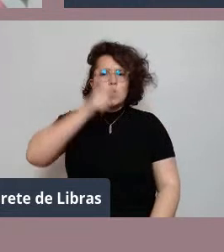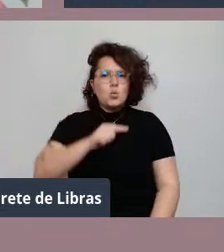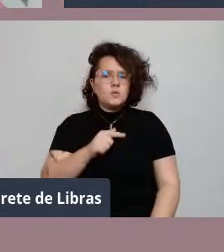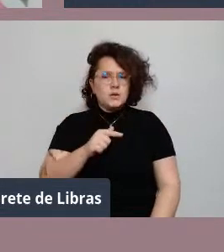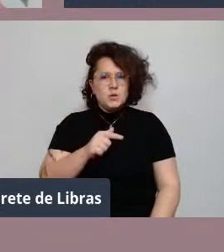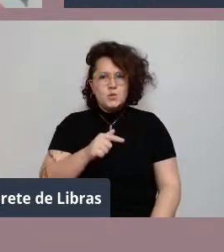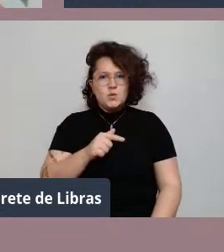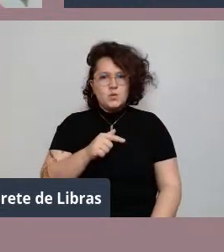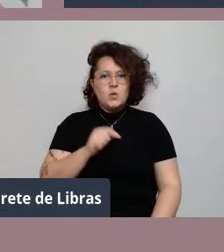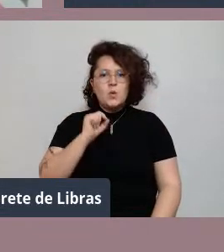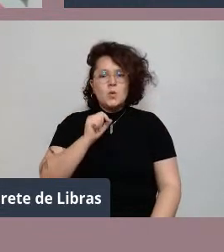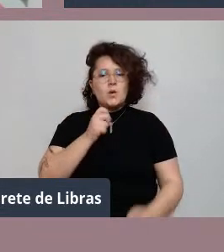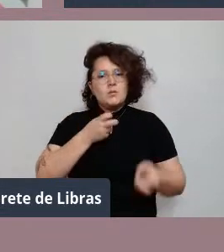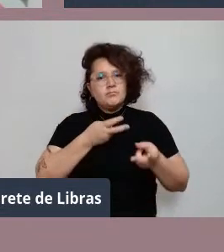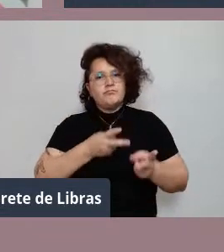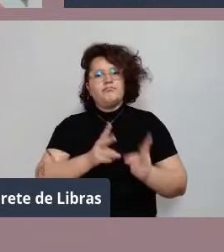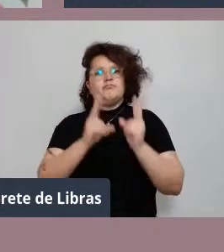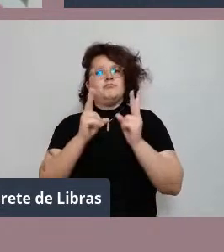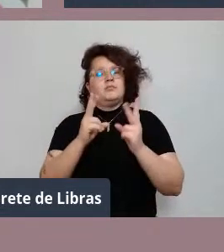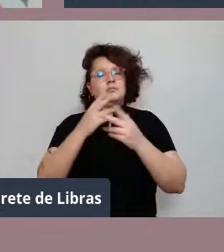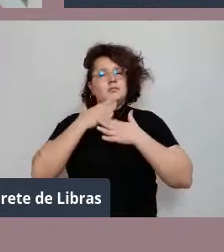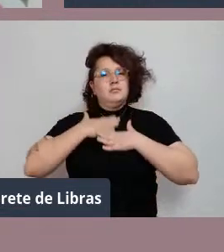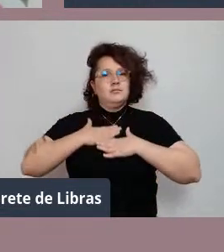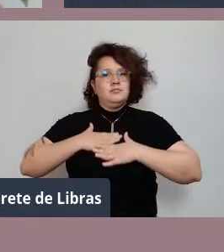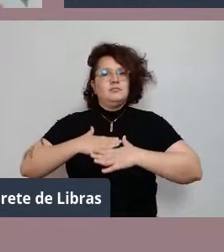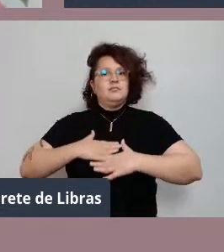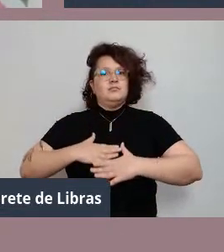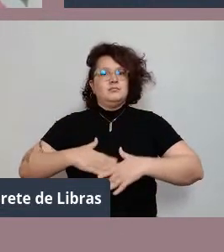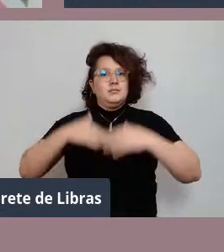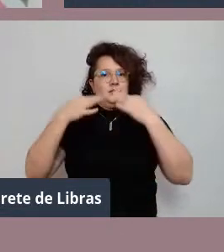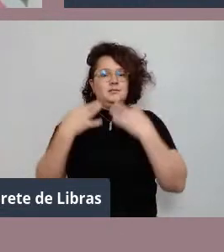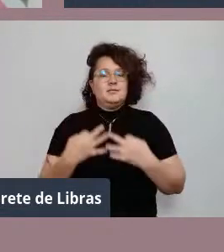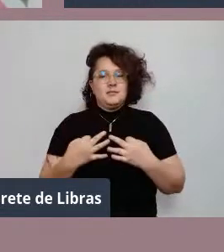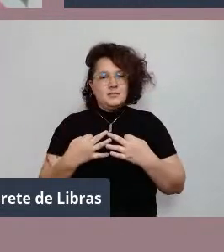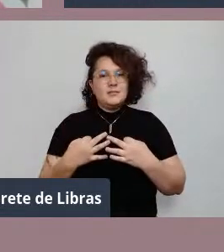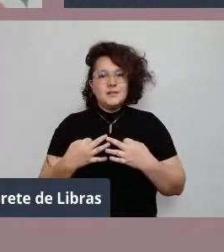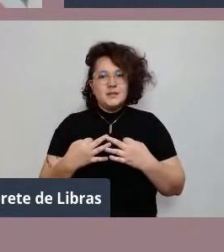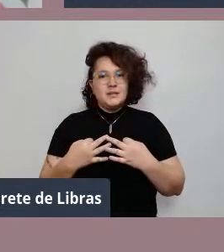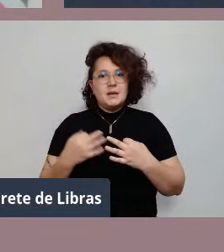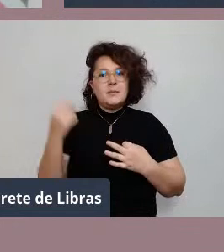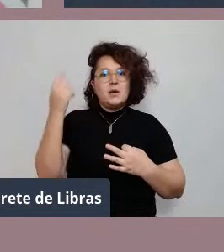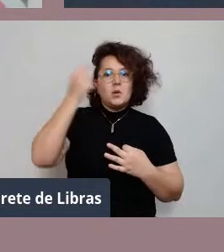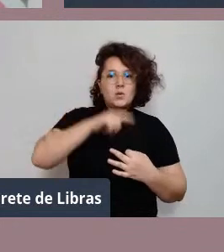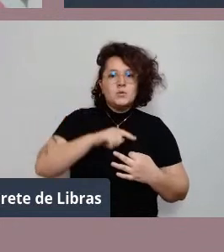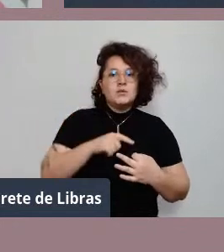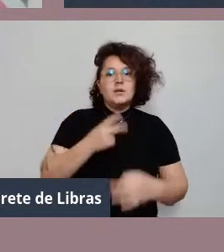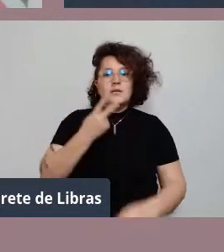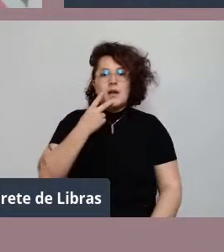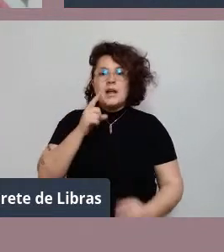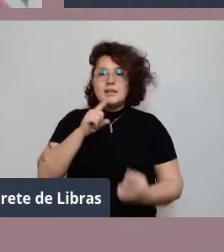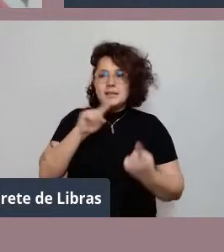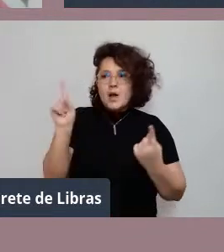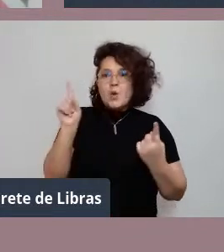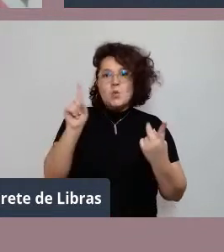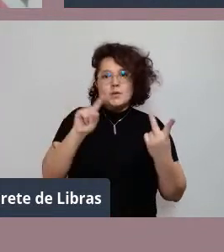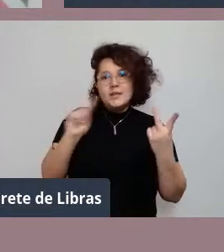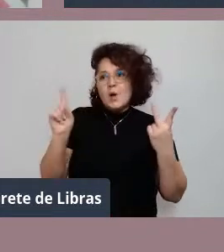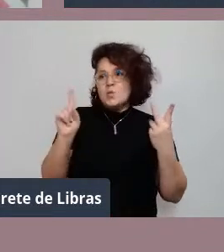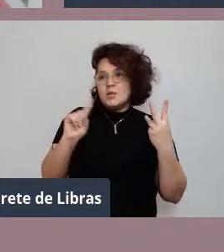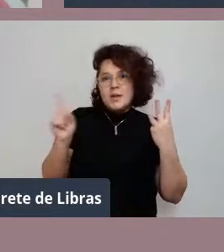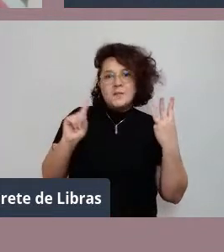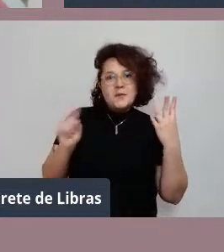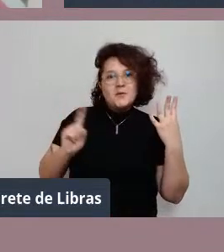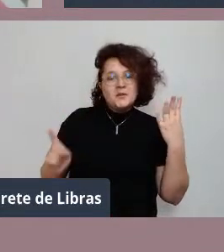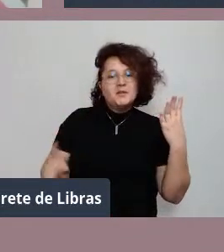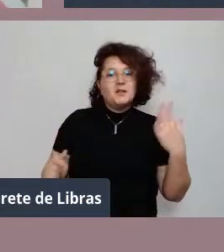a dignidade, né, que é a palavra que a Clarice usa, para dar tantas recusas àquela escritora que de quem